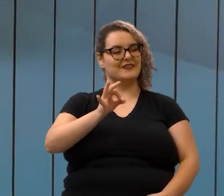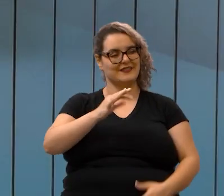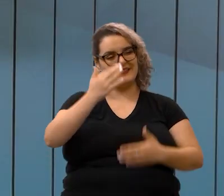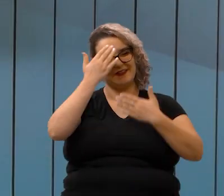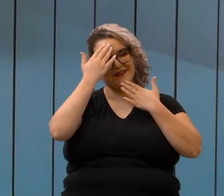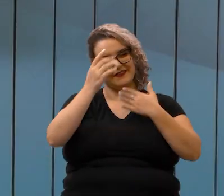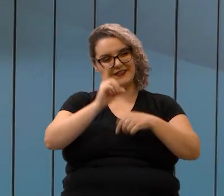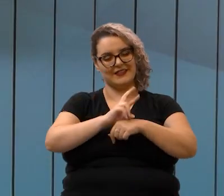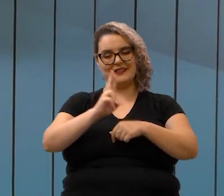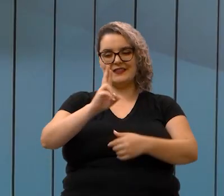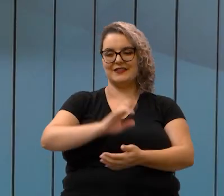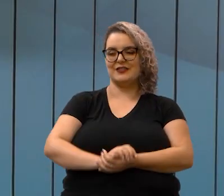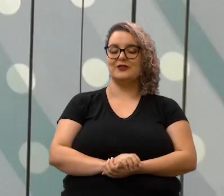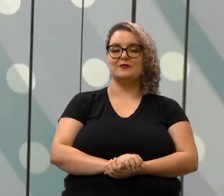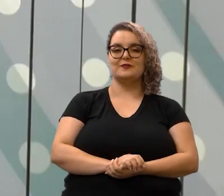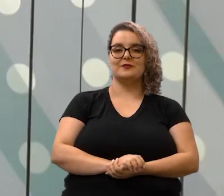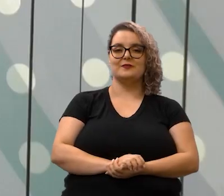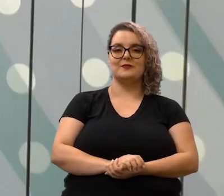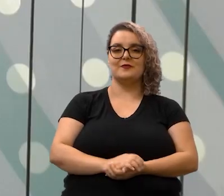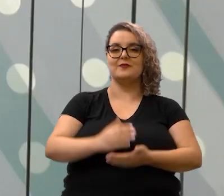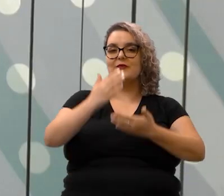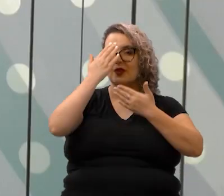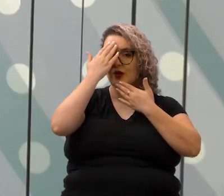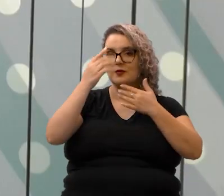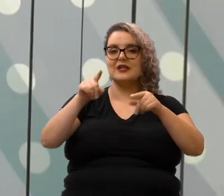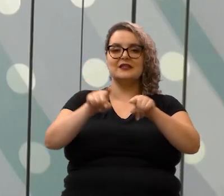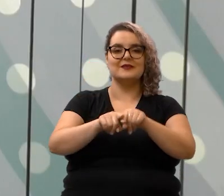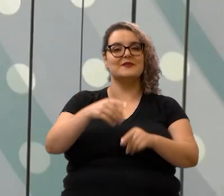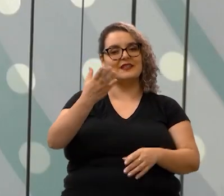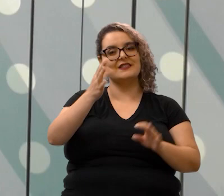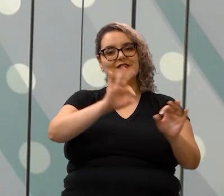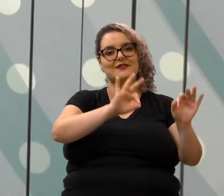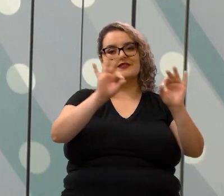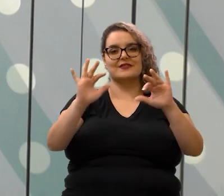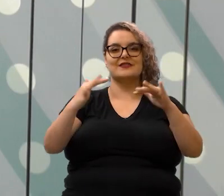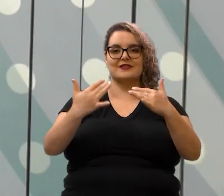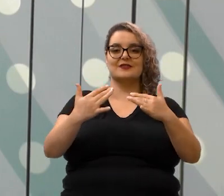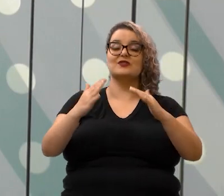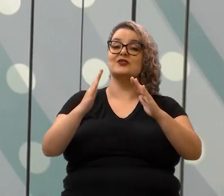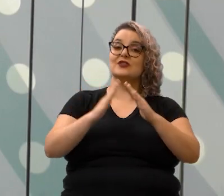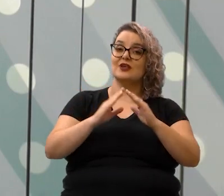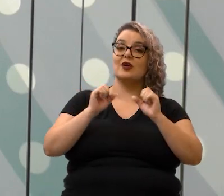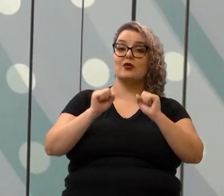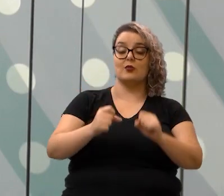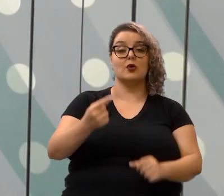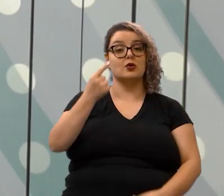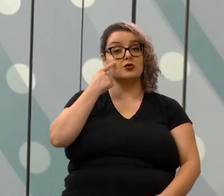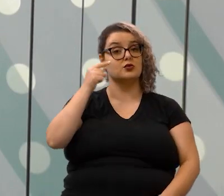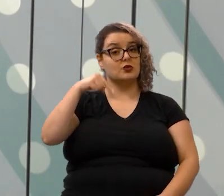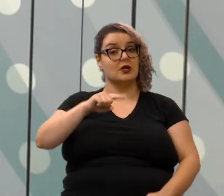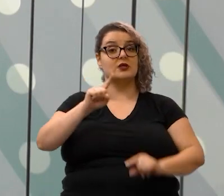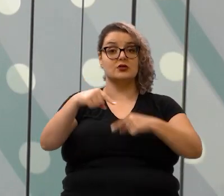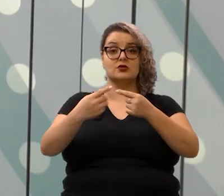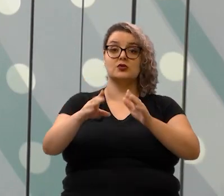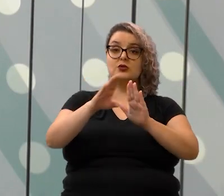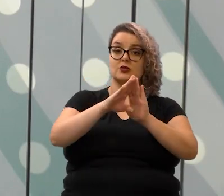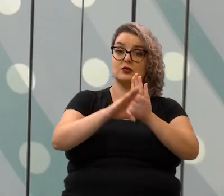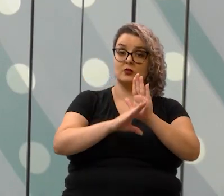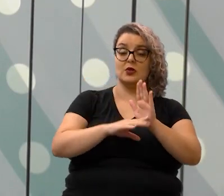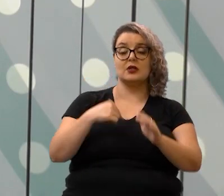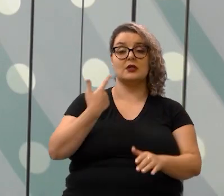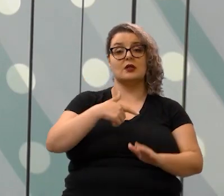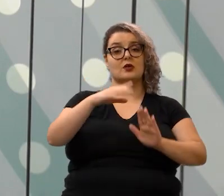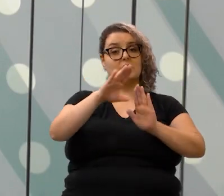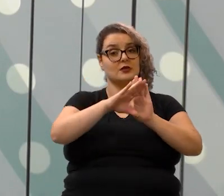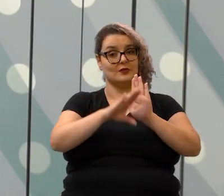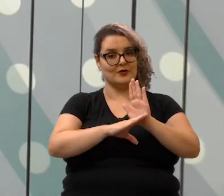Com certeza. Muito obrigada, doutor. Obrigada também pela sua companhia. Aí de casa você pode conferir esse e outros quadros